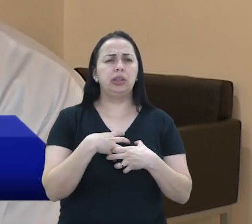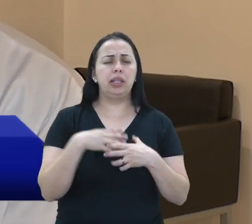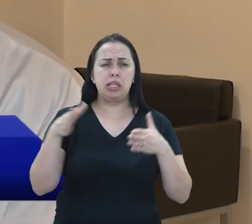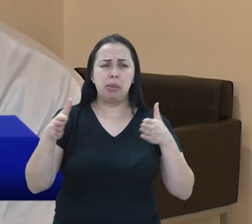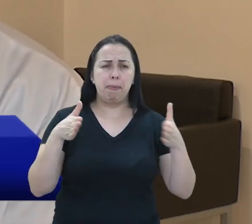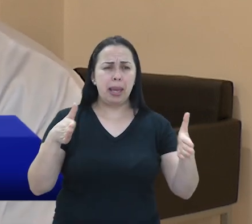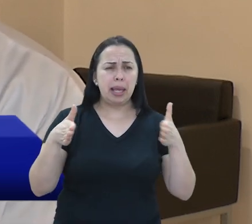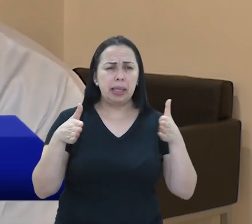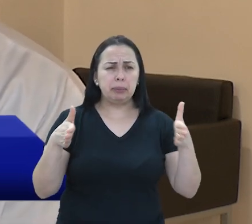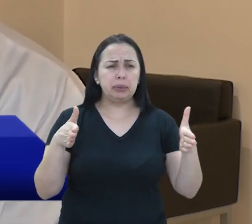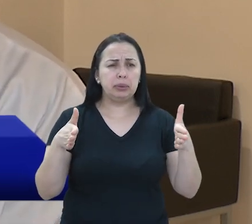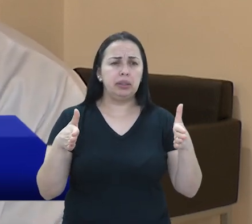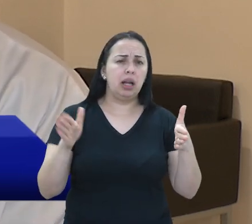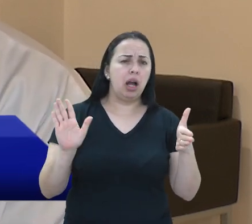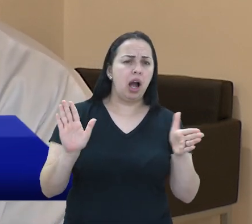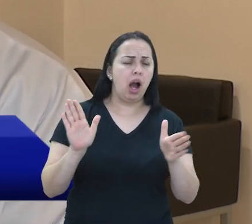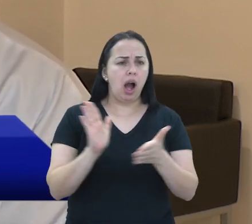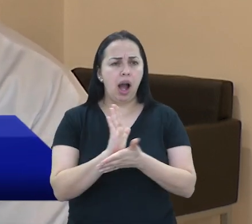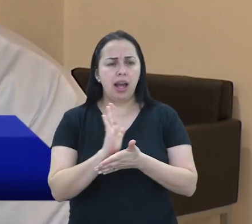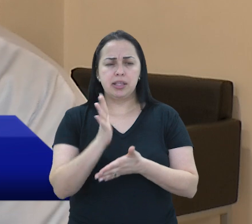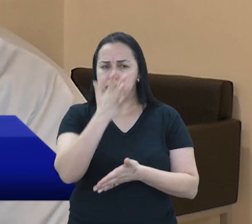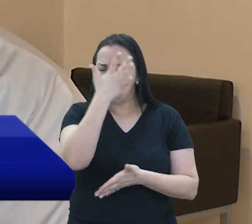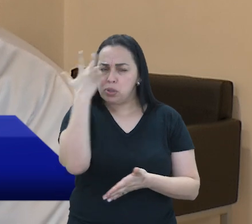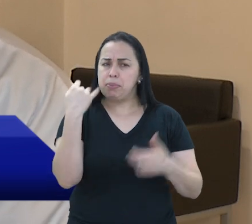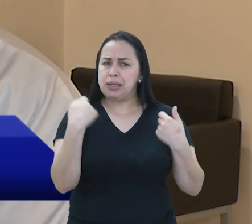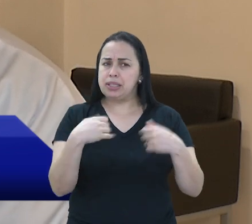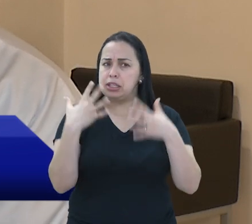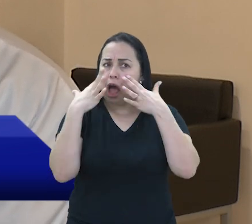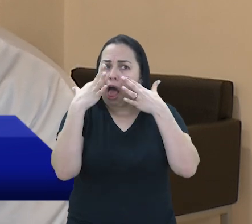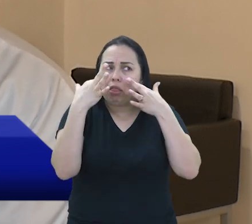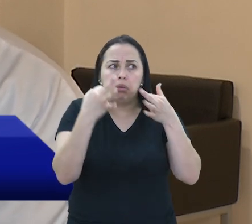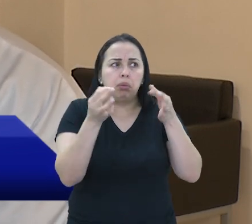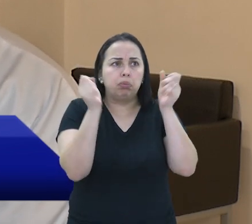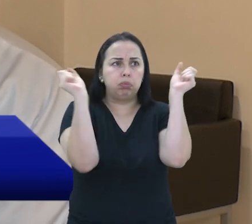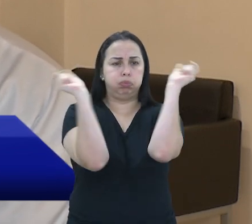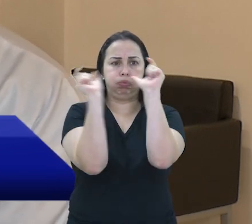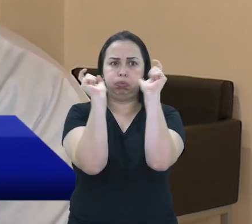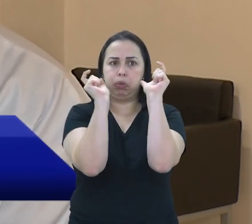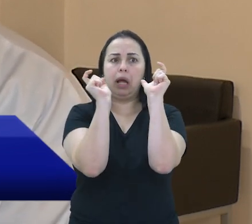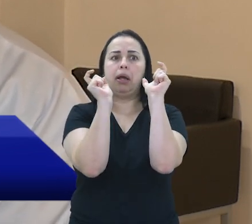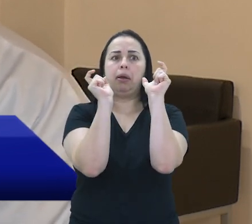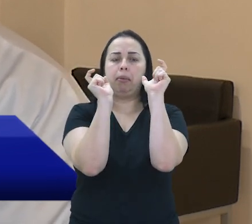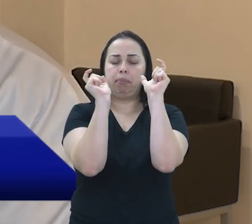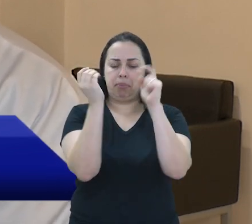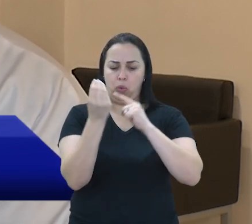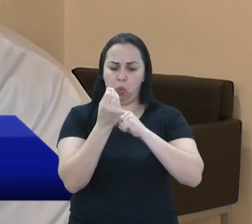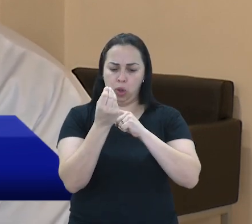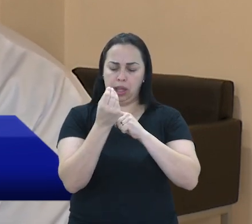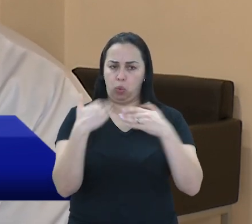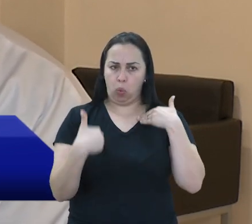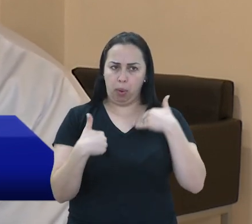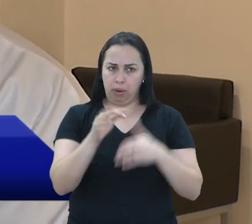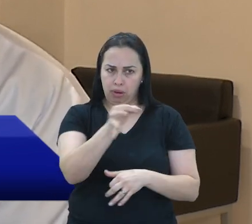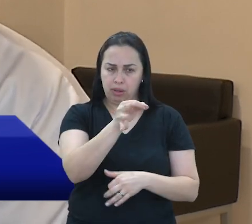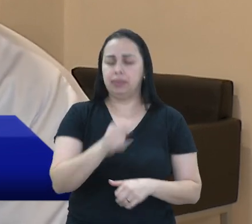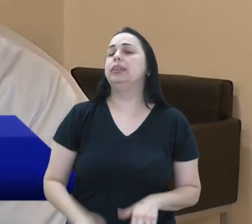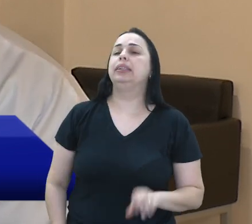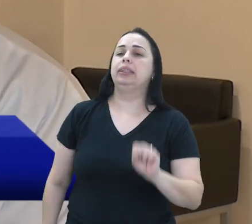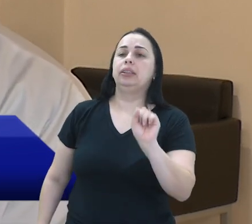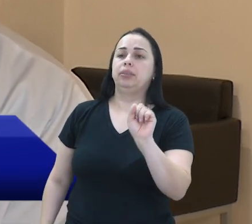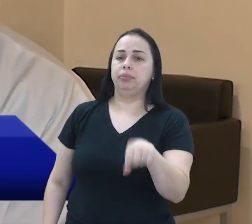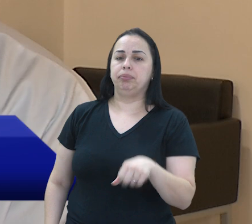esse período, tem alguns que as pessoas precisam ficar mais espertas, atentas, assim, para poder trazer essa prevenção também?